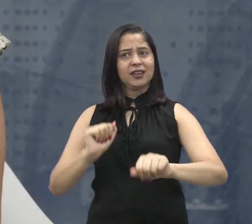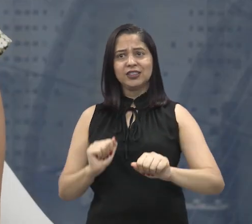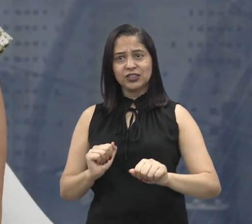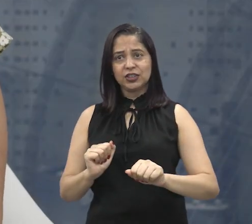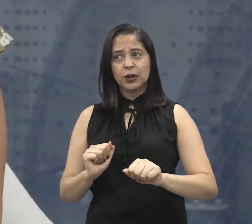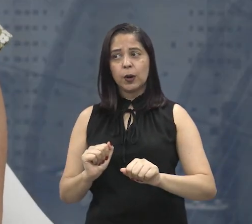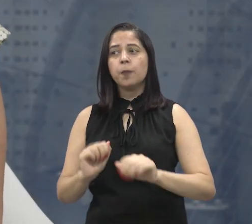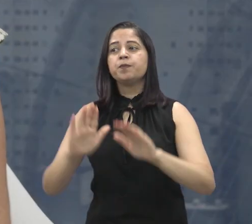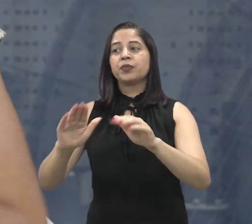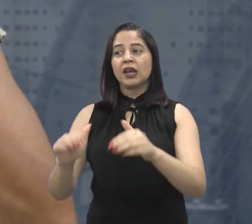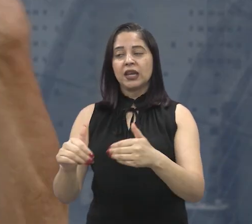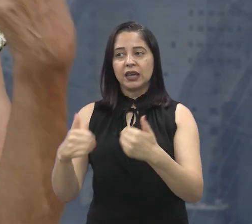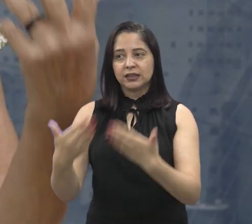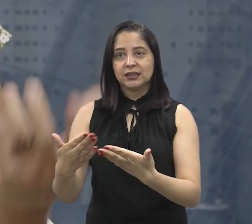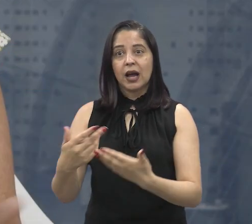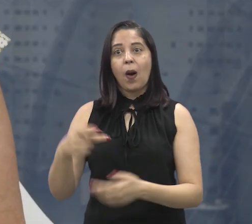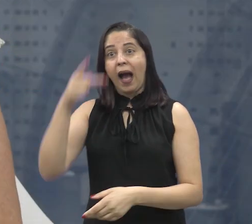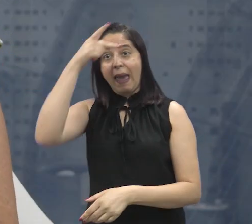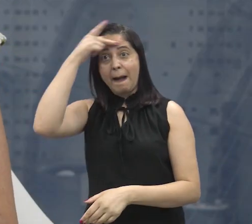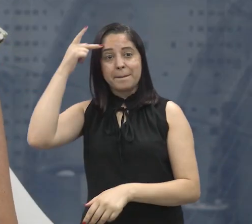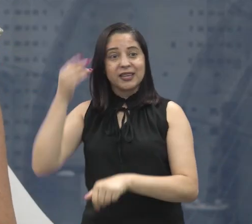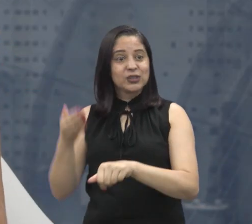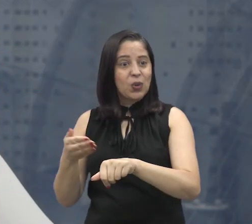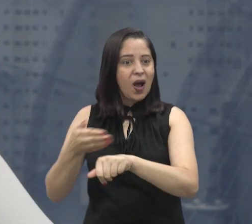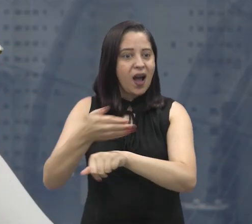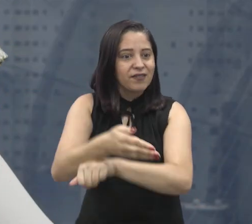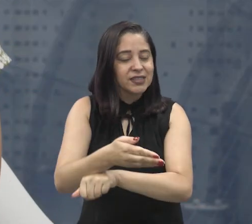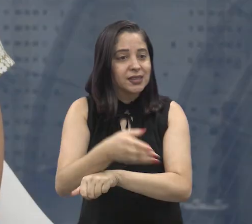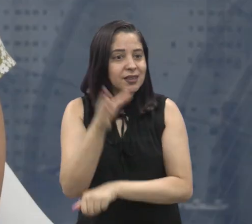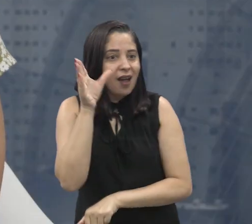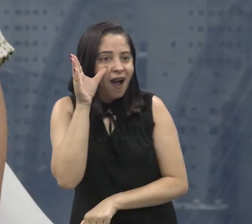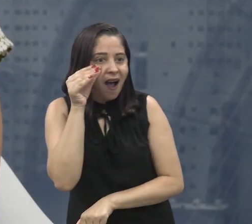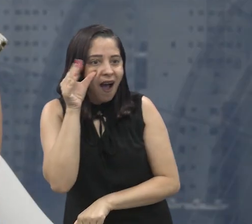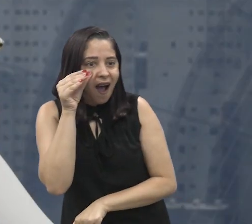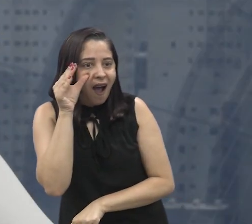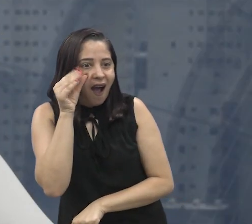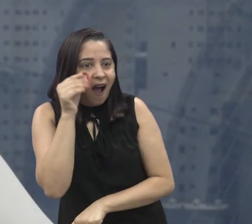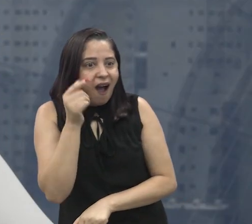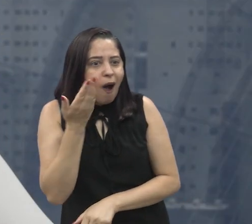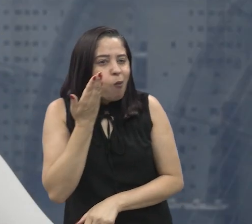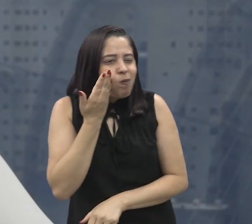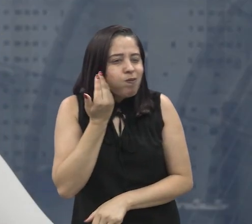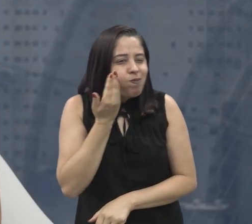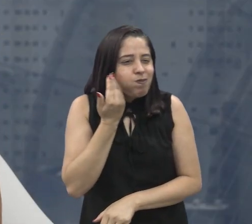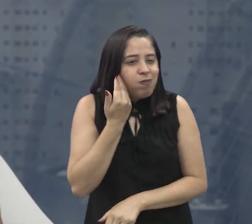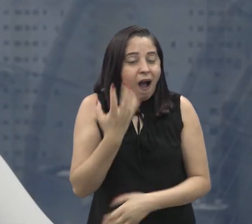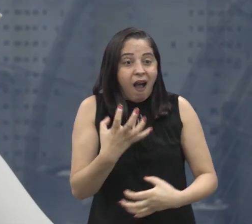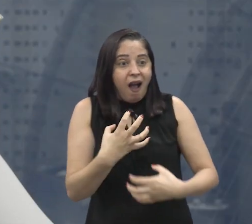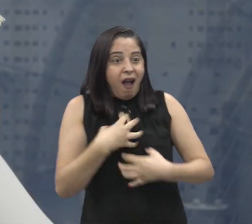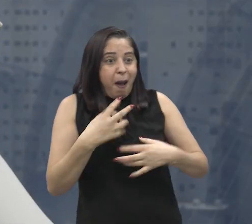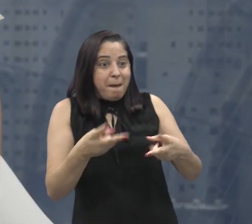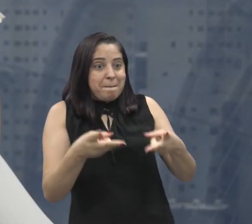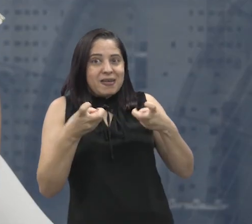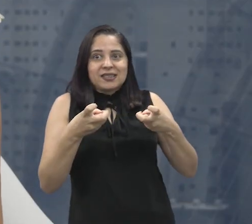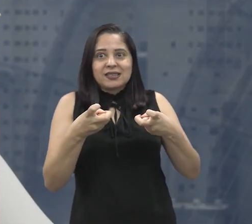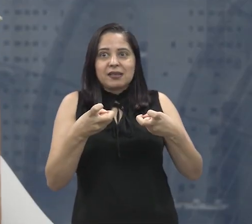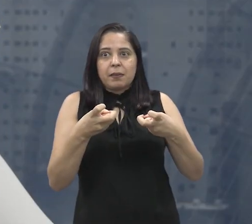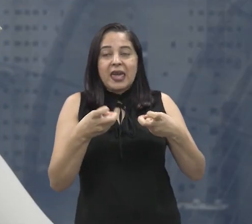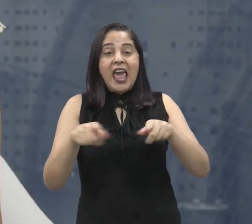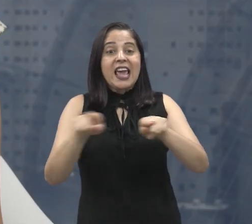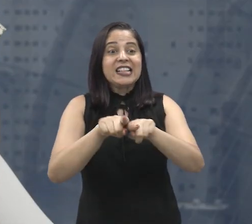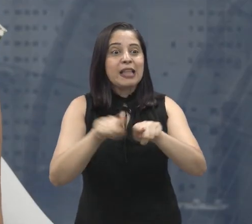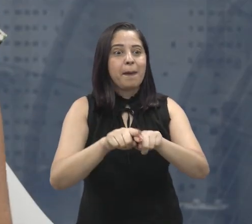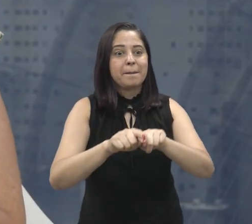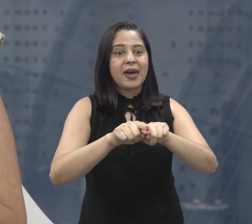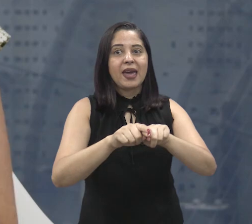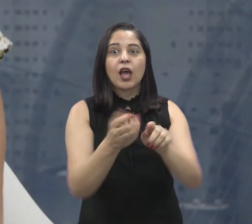reisados, né? Então, suas cores, suas bandeiras, seus estandartes. Isso atrai o turismo. Eles querem ver. Tem pessoas na